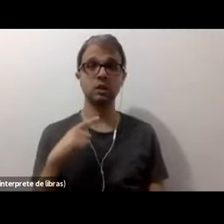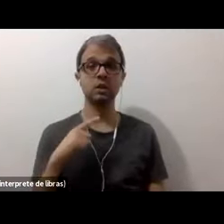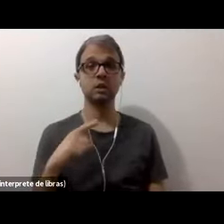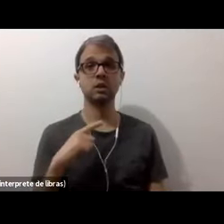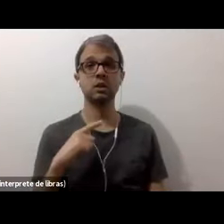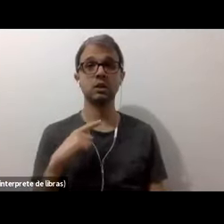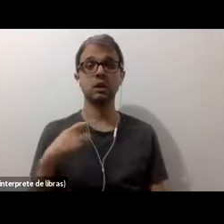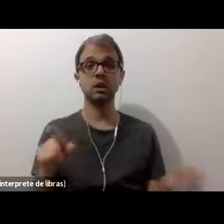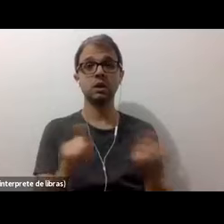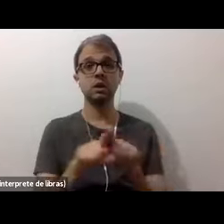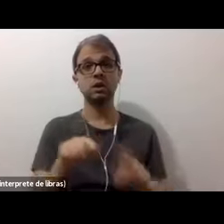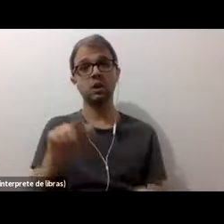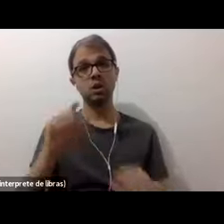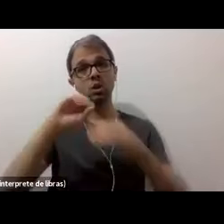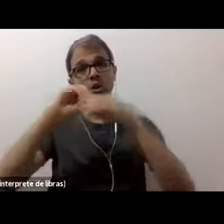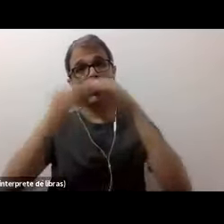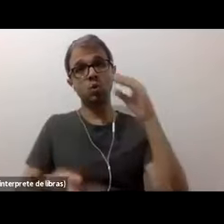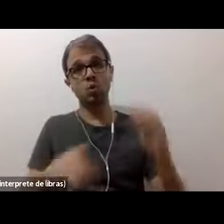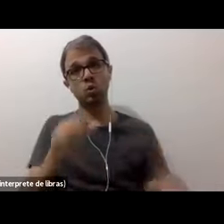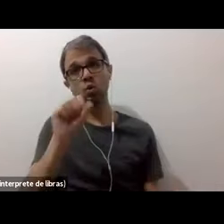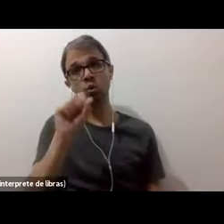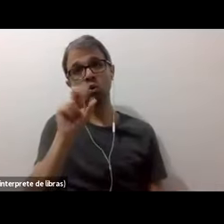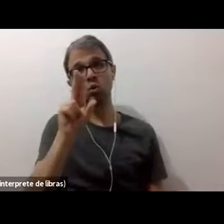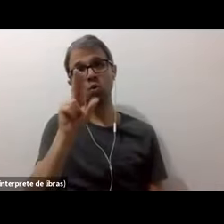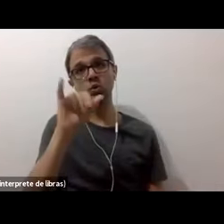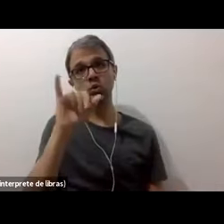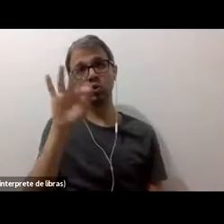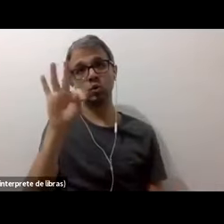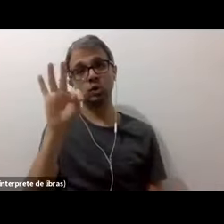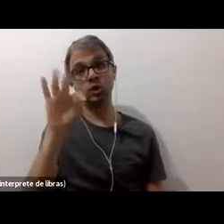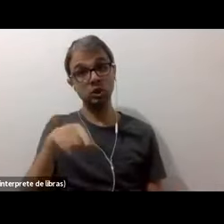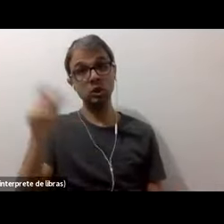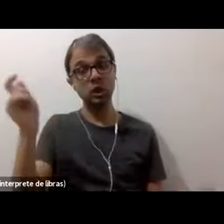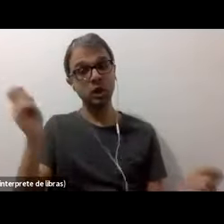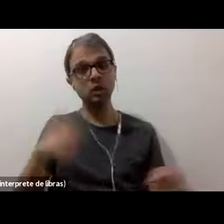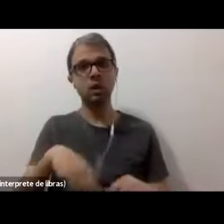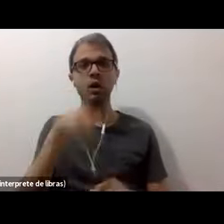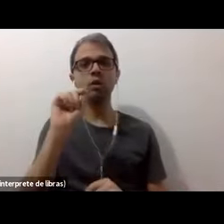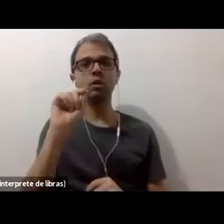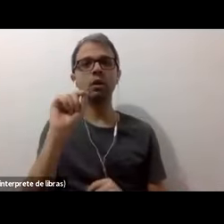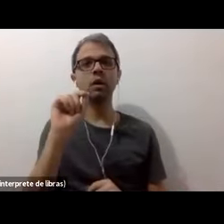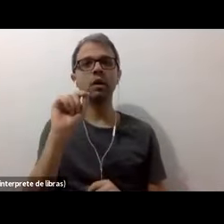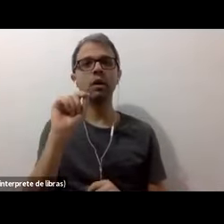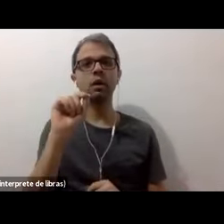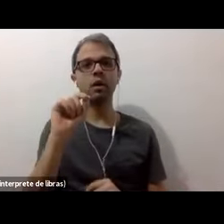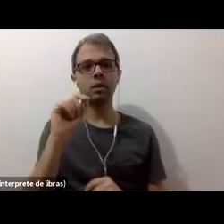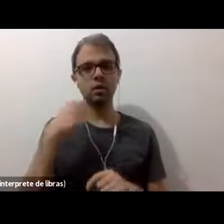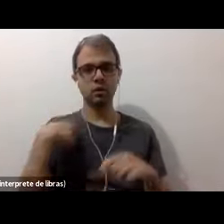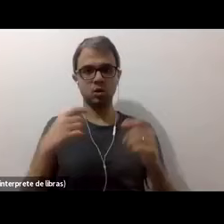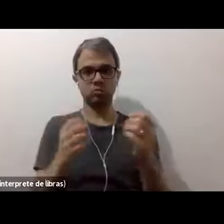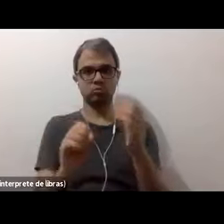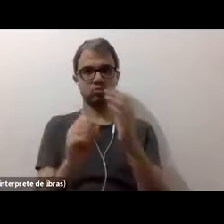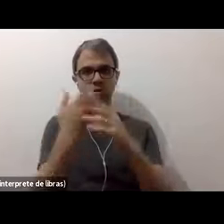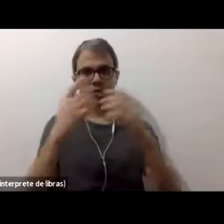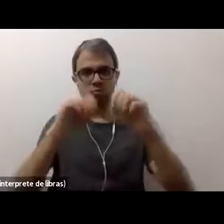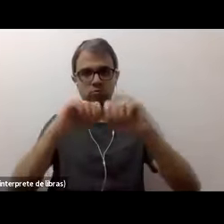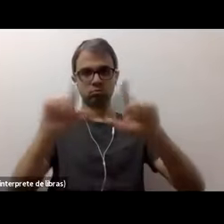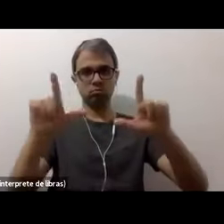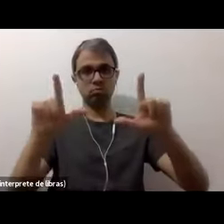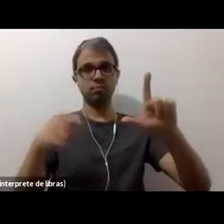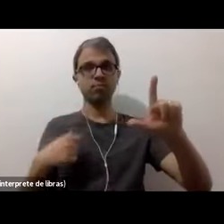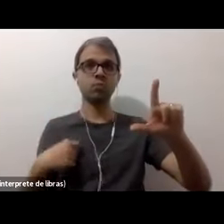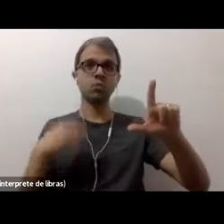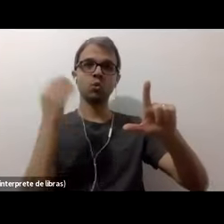recursos do Google Sites é uma maneira de você alocar ali os registros, as evidências